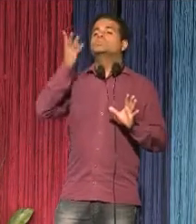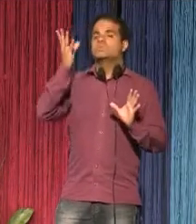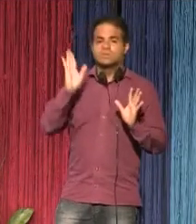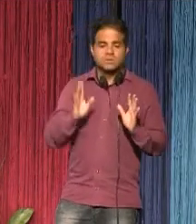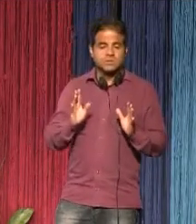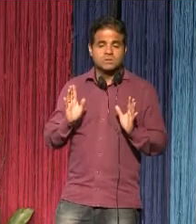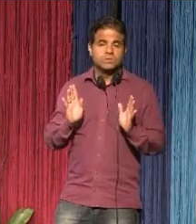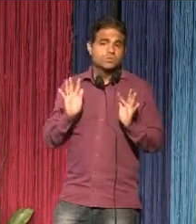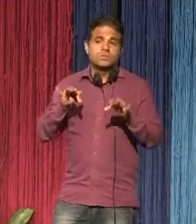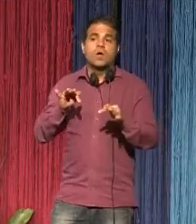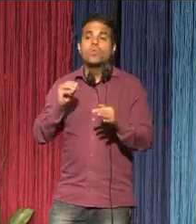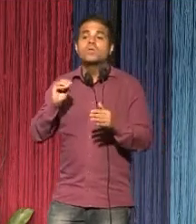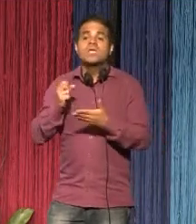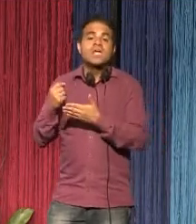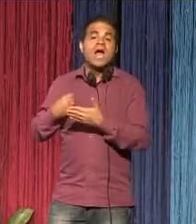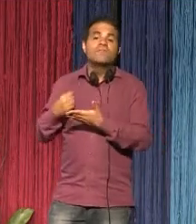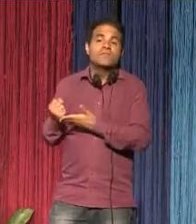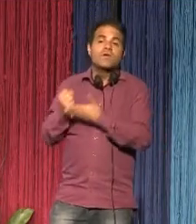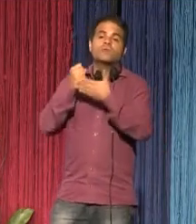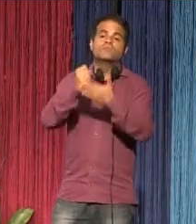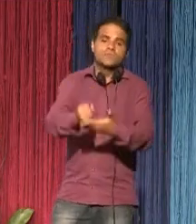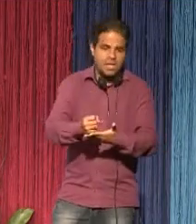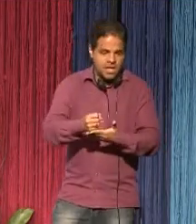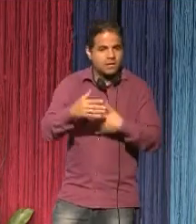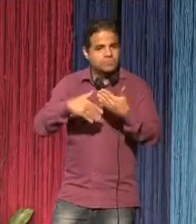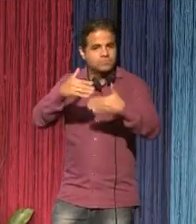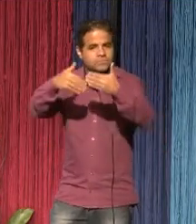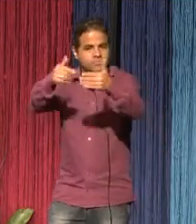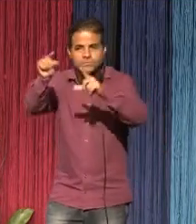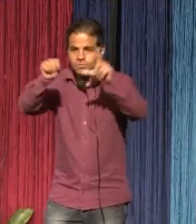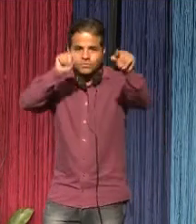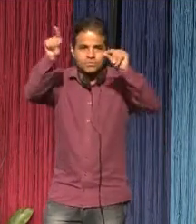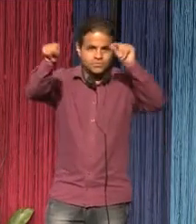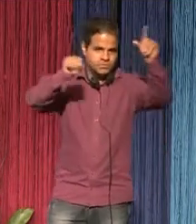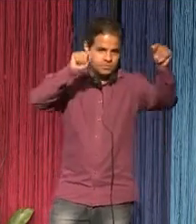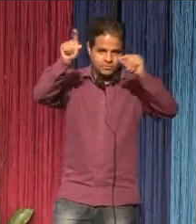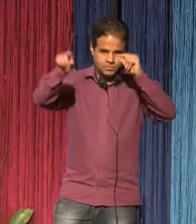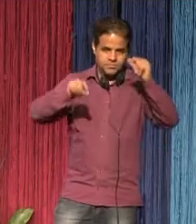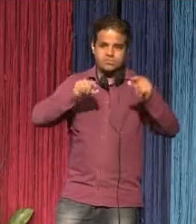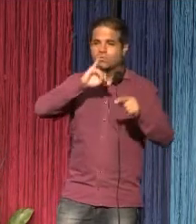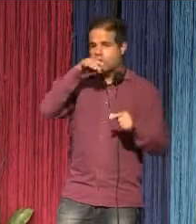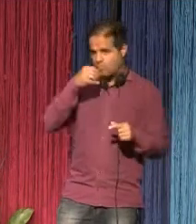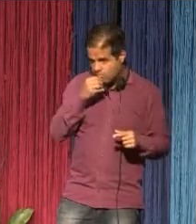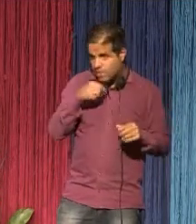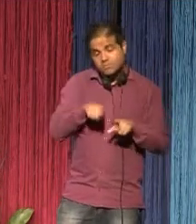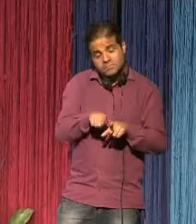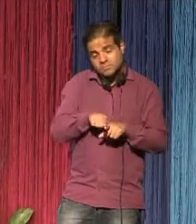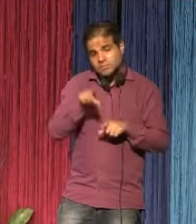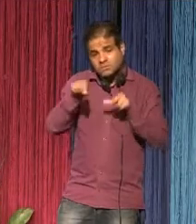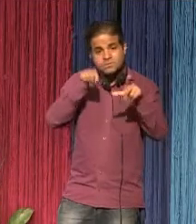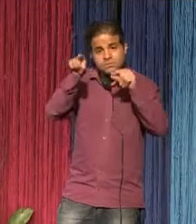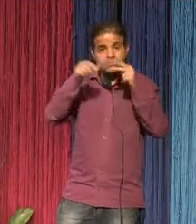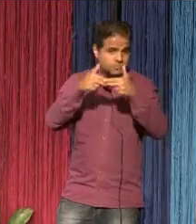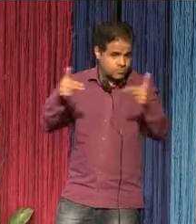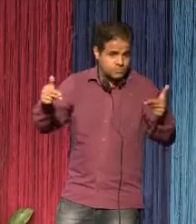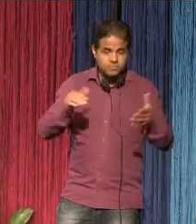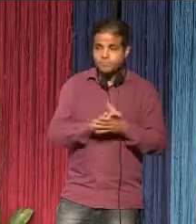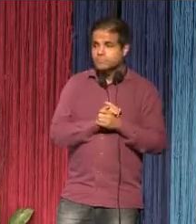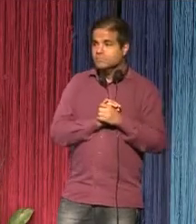vai nos proporcionando ao longo das nossas escolhas de vida, das nossas oportunidades, enfim, das coisas, né?